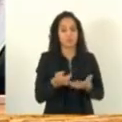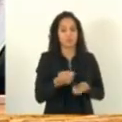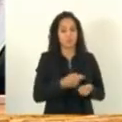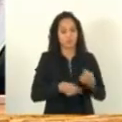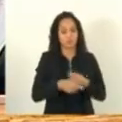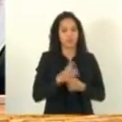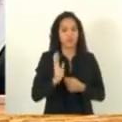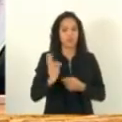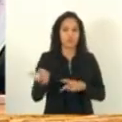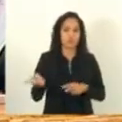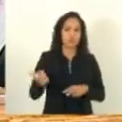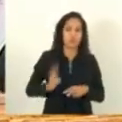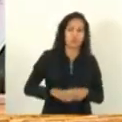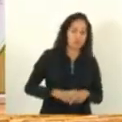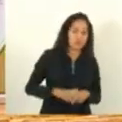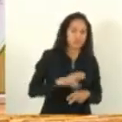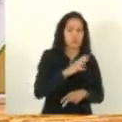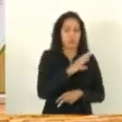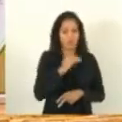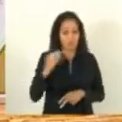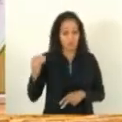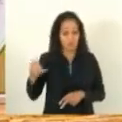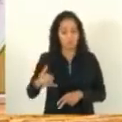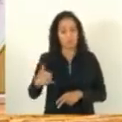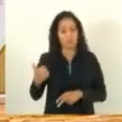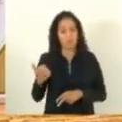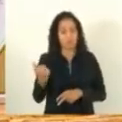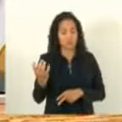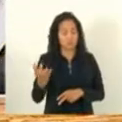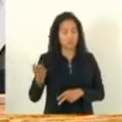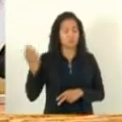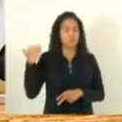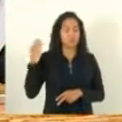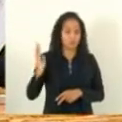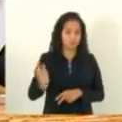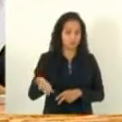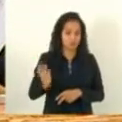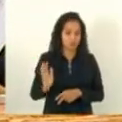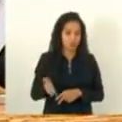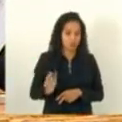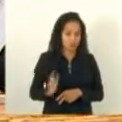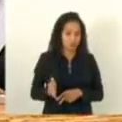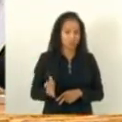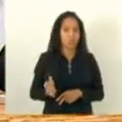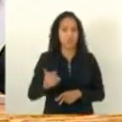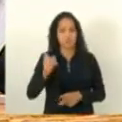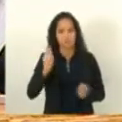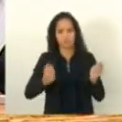aprendi, adolescente de 14 anos, deputado Rafael, comandando